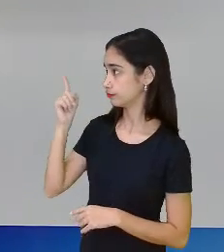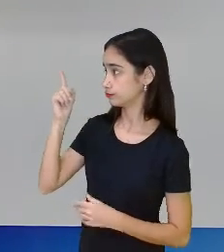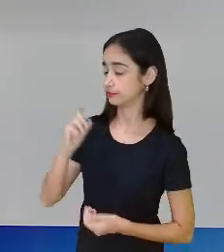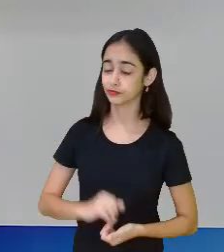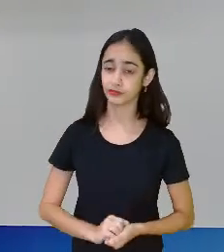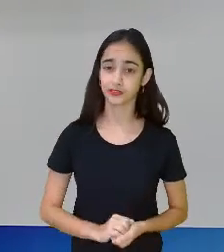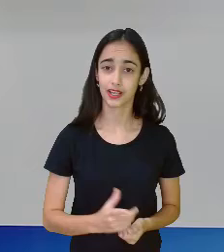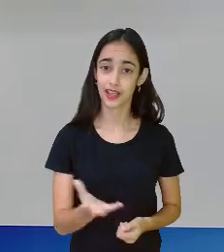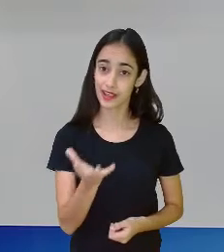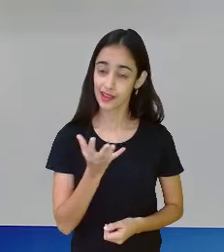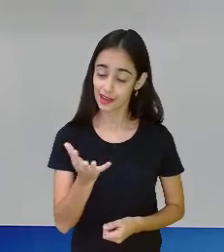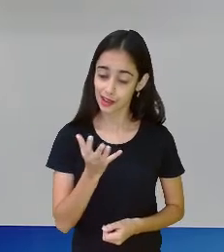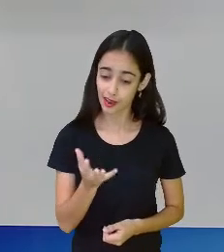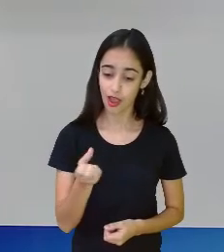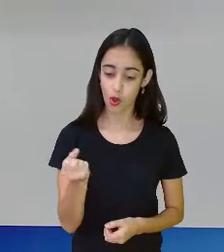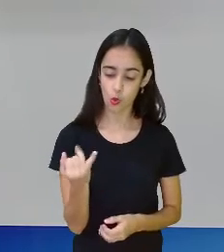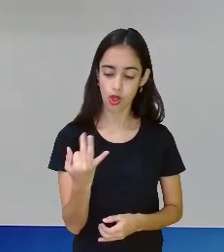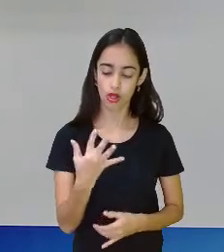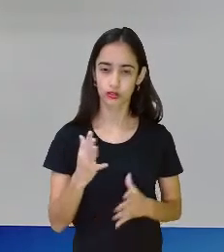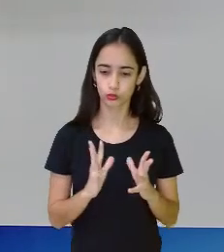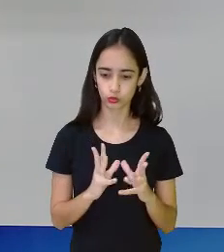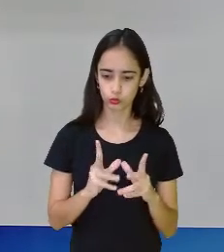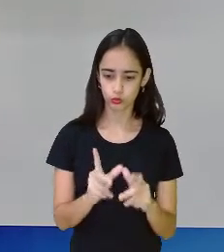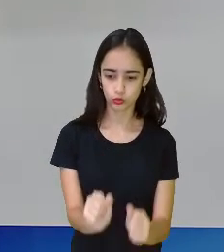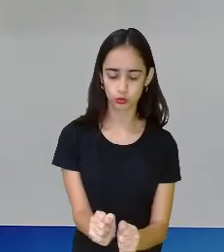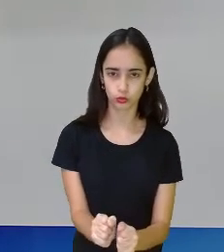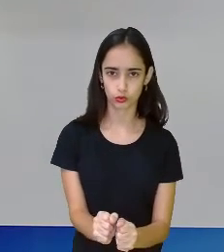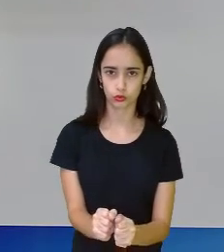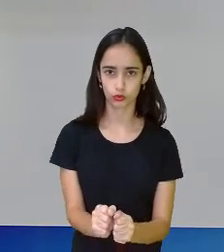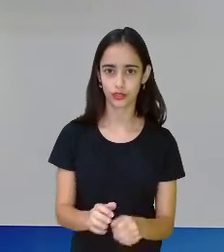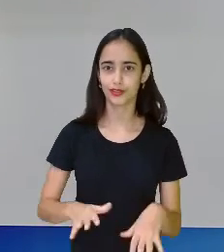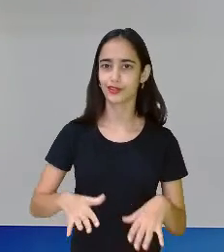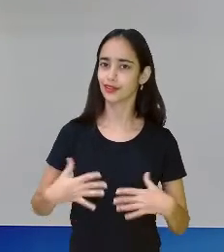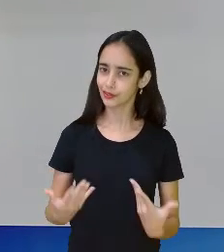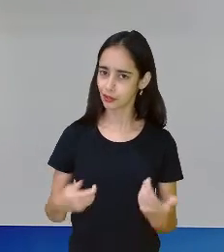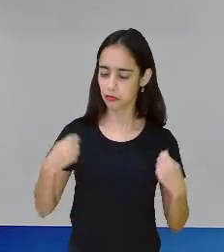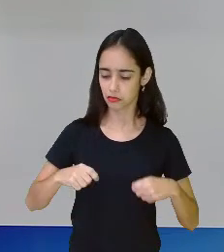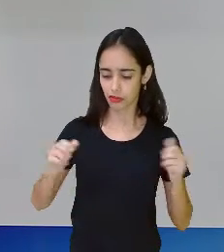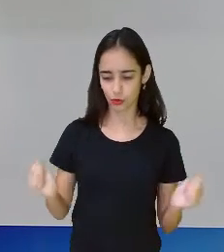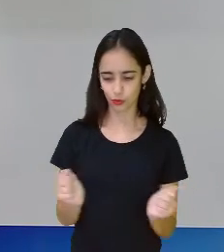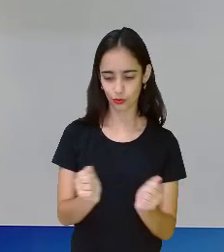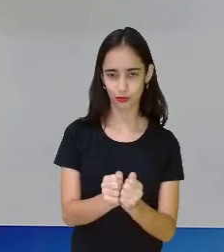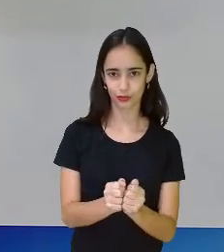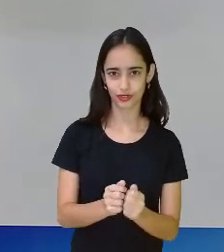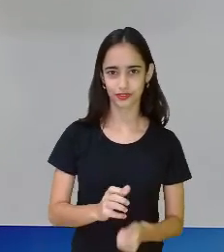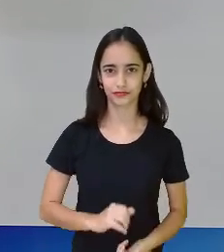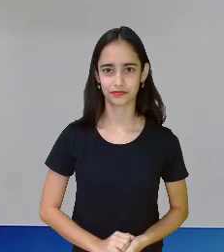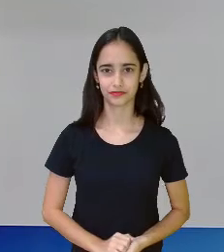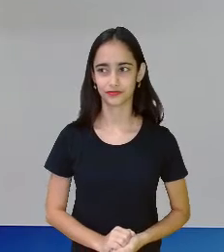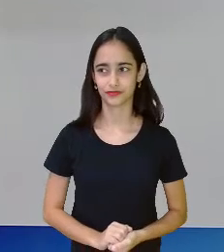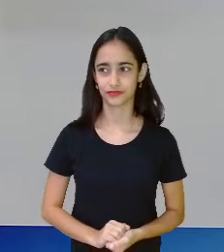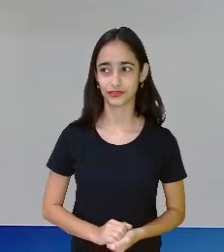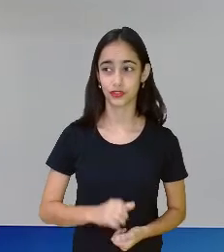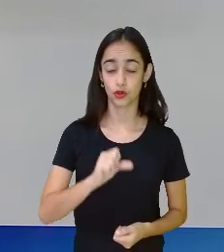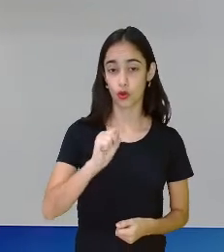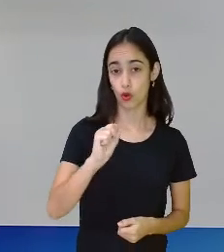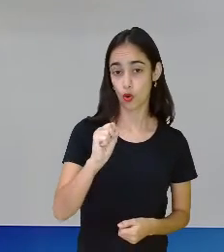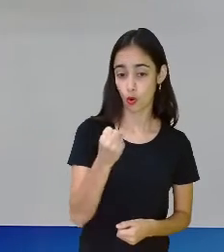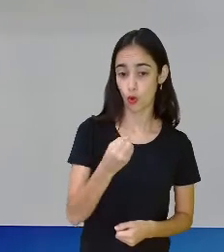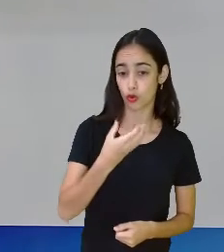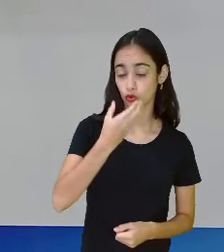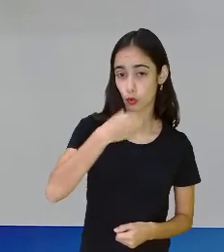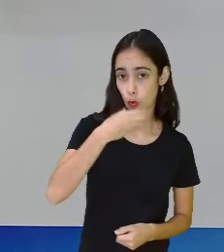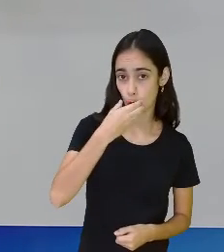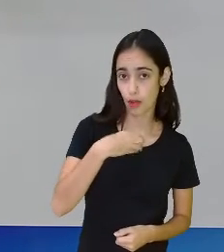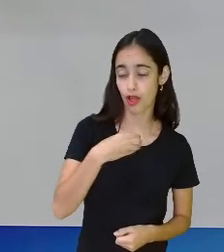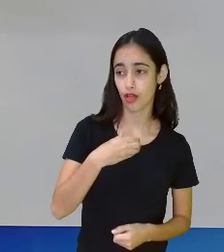total, então eu vou juntar quantidades. No nosso caso, 8 maçãs e